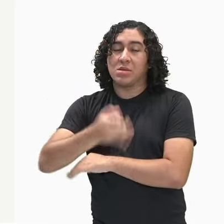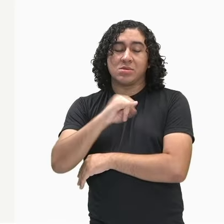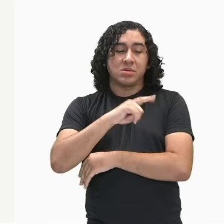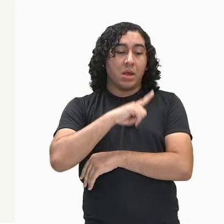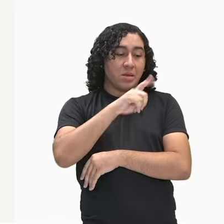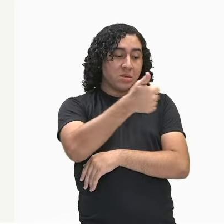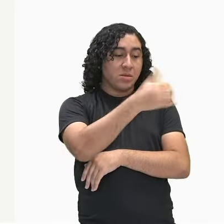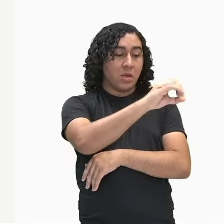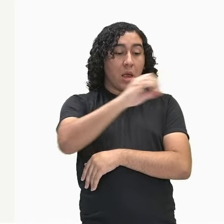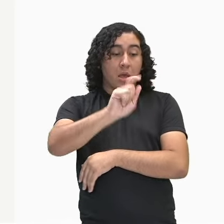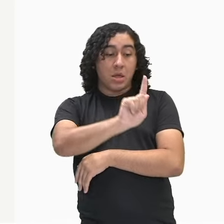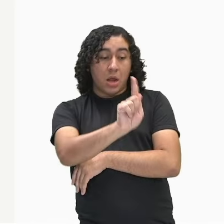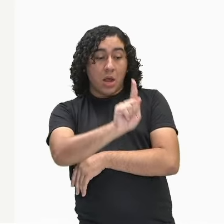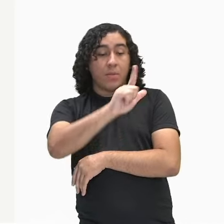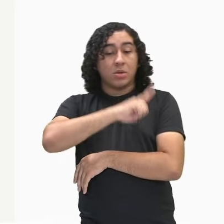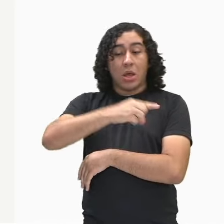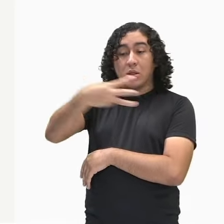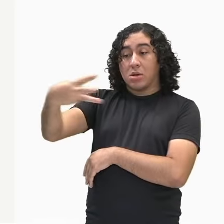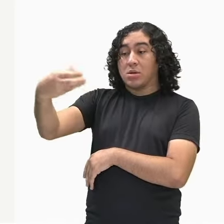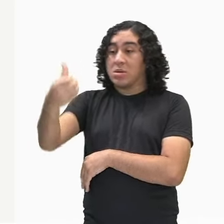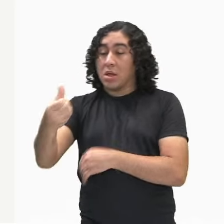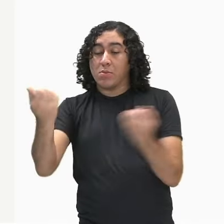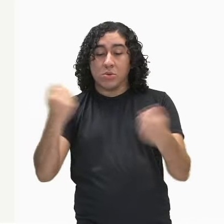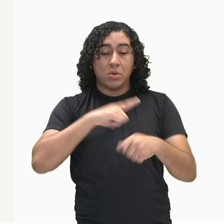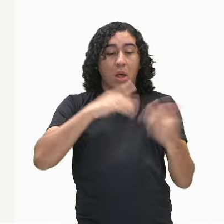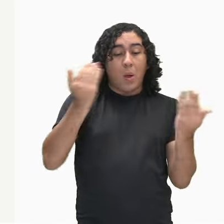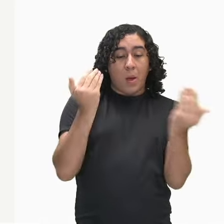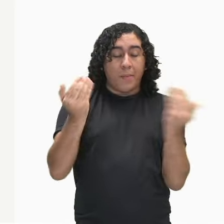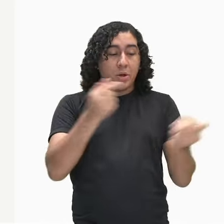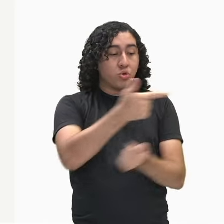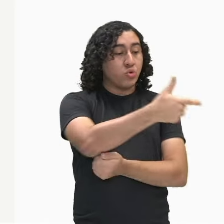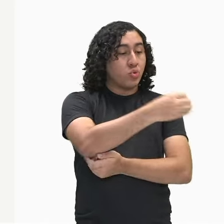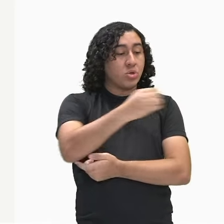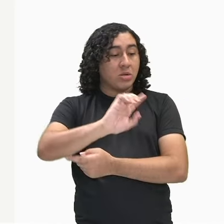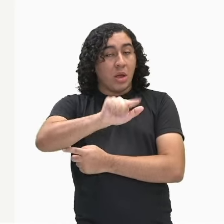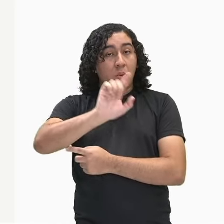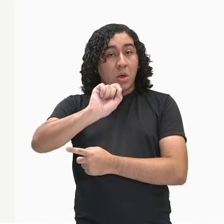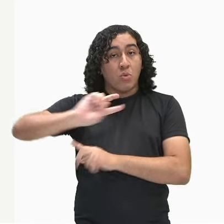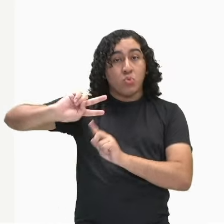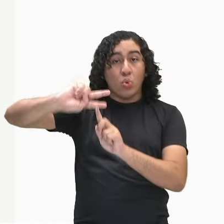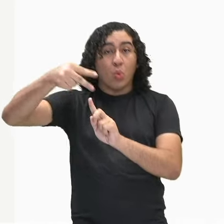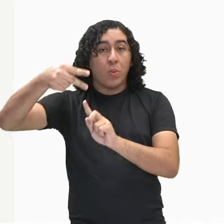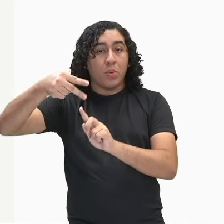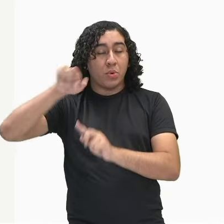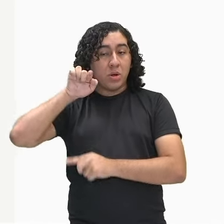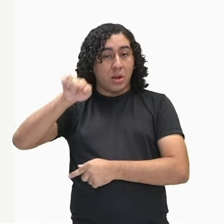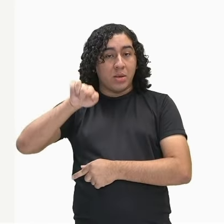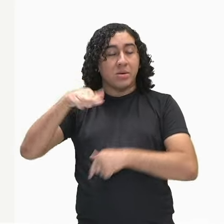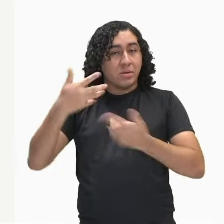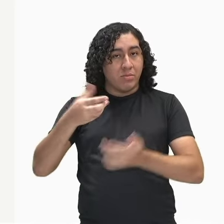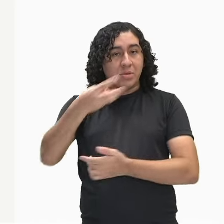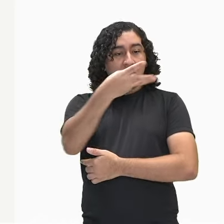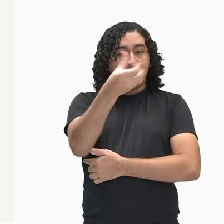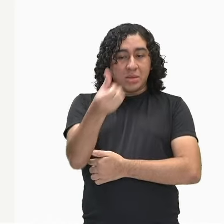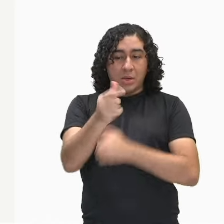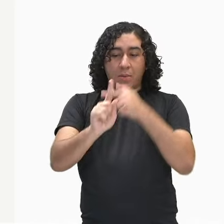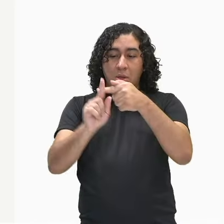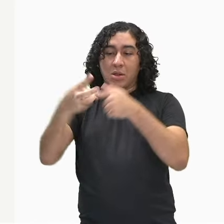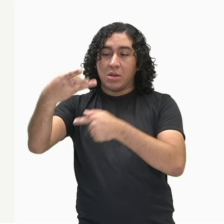gramas eu dissolvo 36, 200 eu vou dissolver o dobro, tá? Então aí nesse caso eu vou